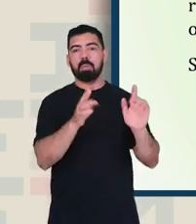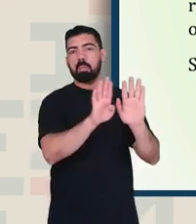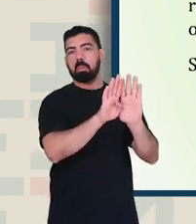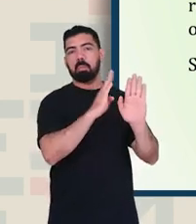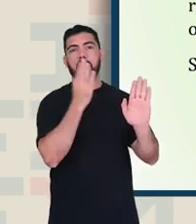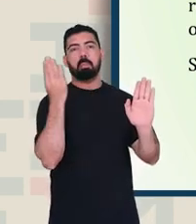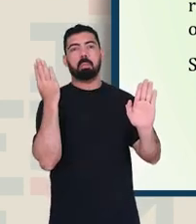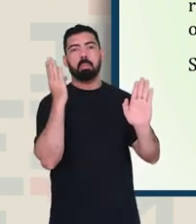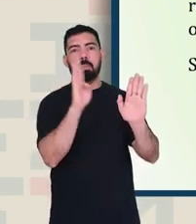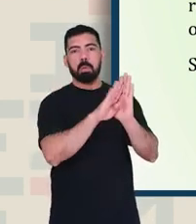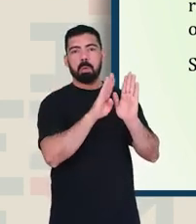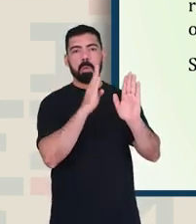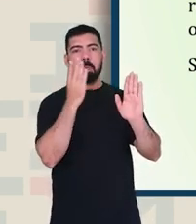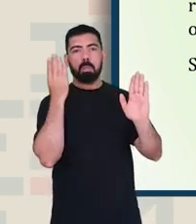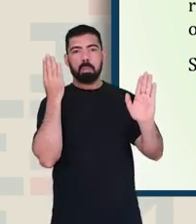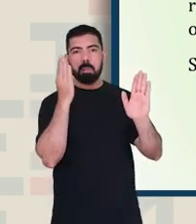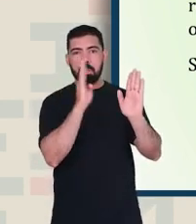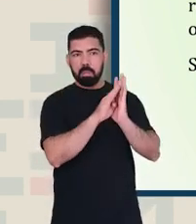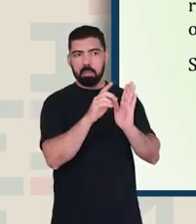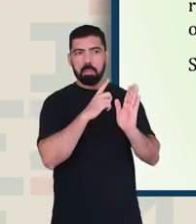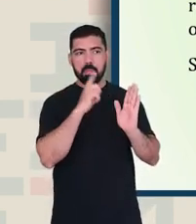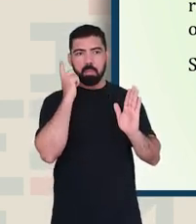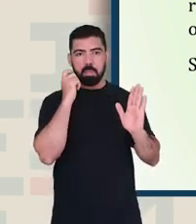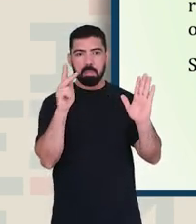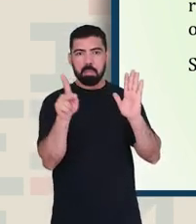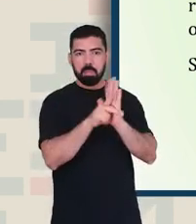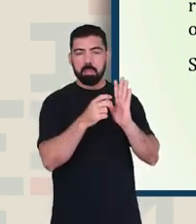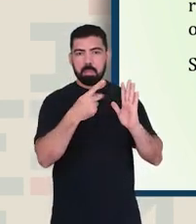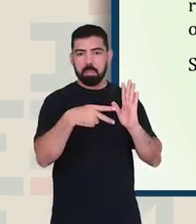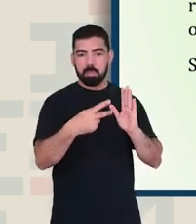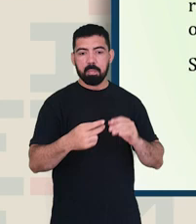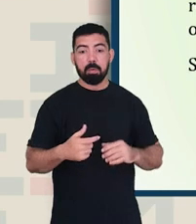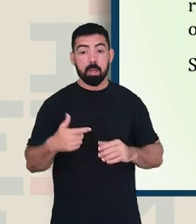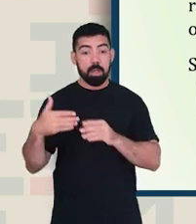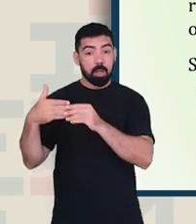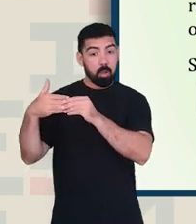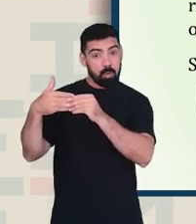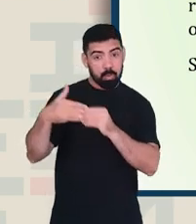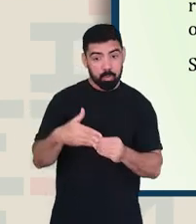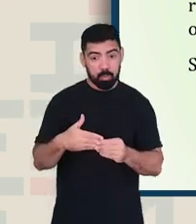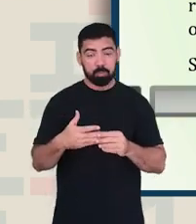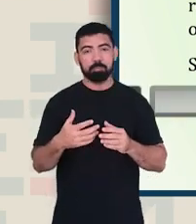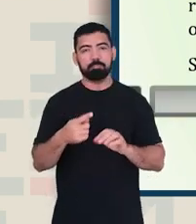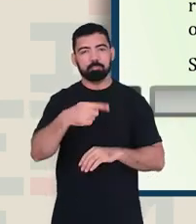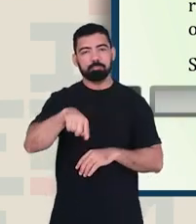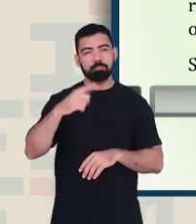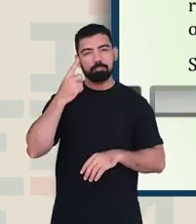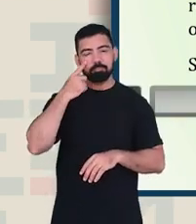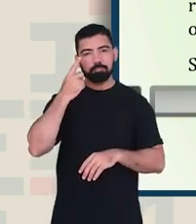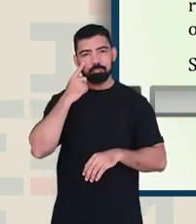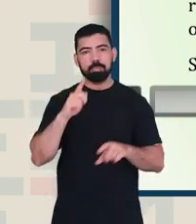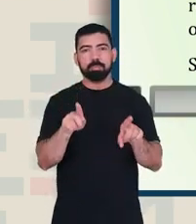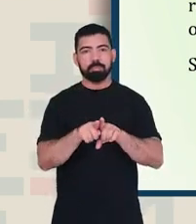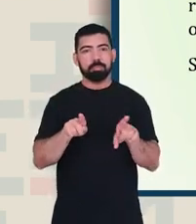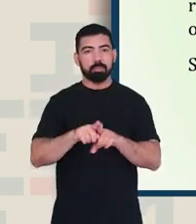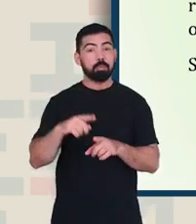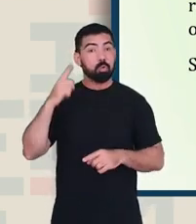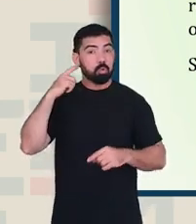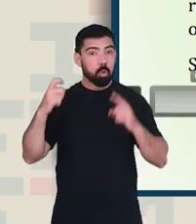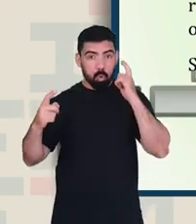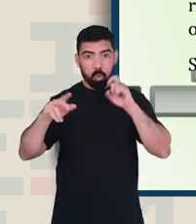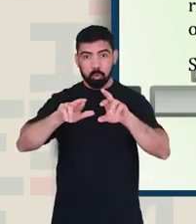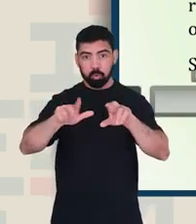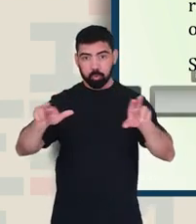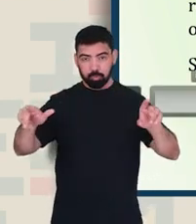qualquer outra coisa. Então eu trouxe aqui um som de sinos